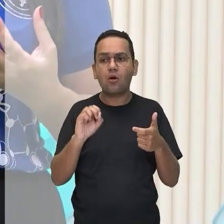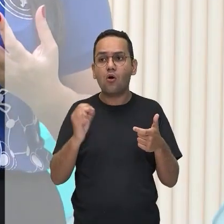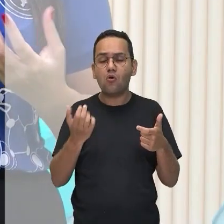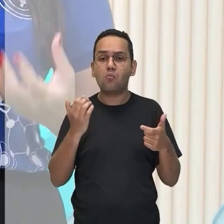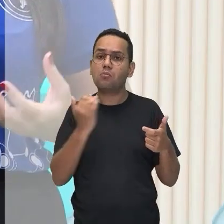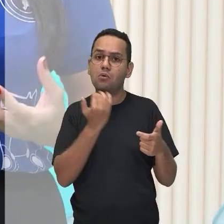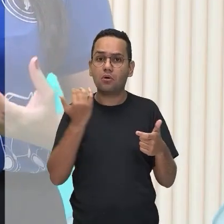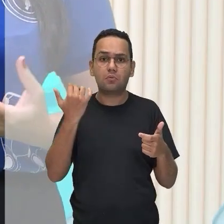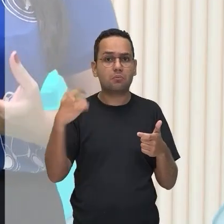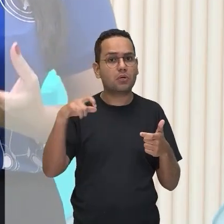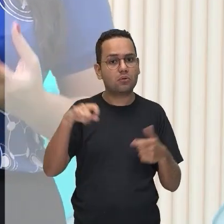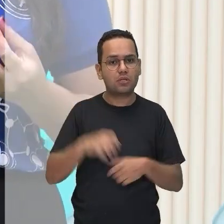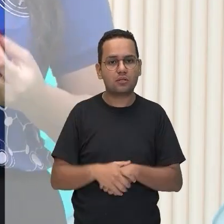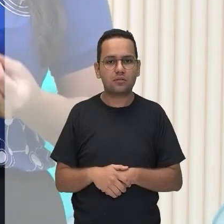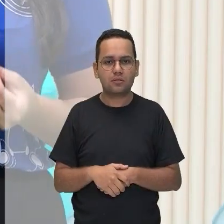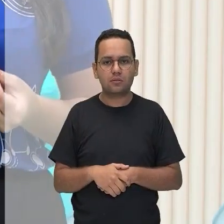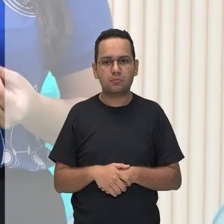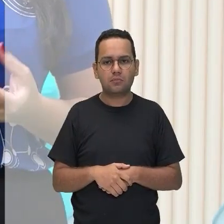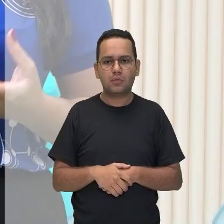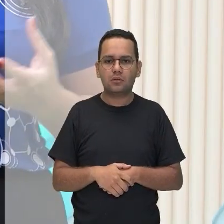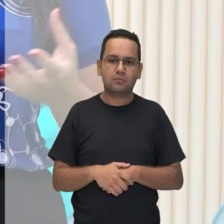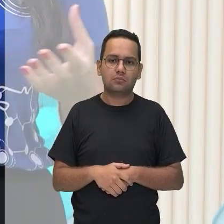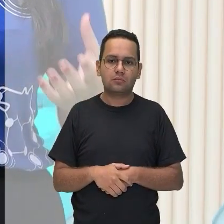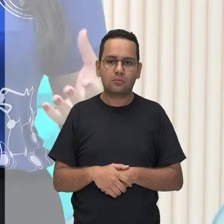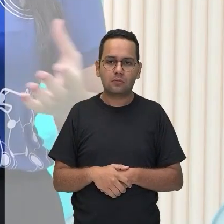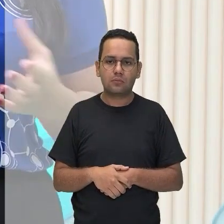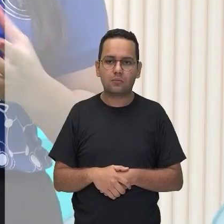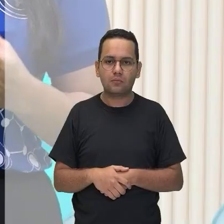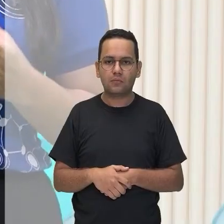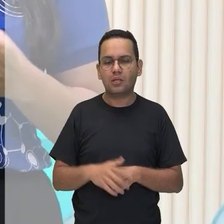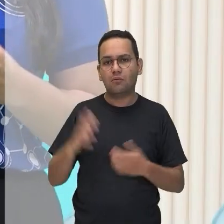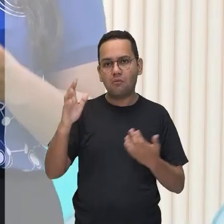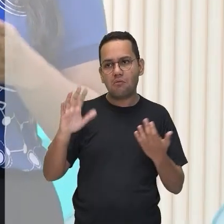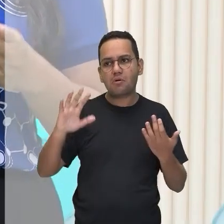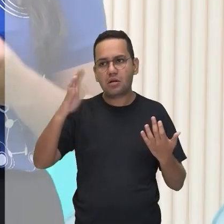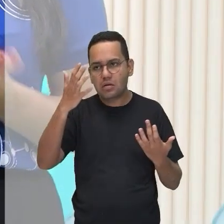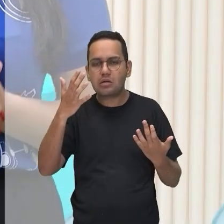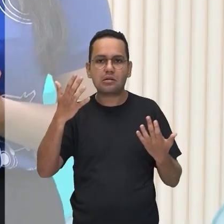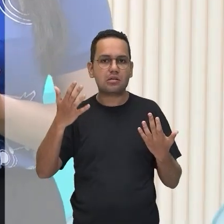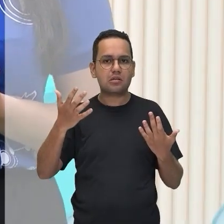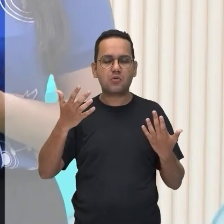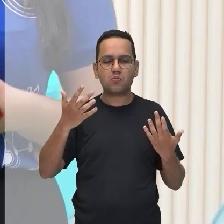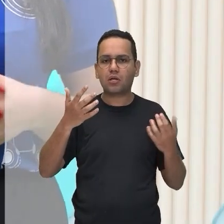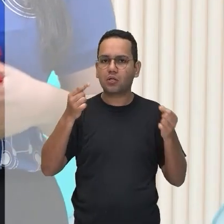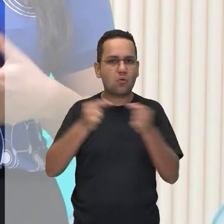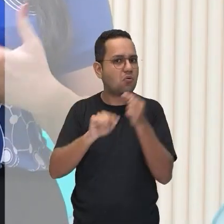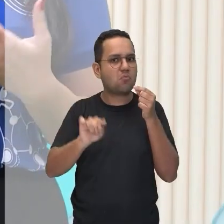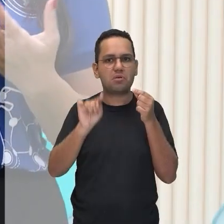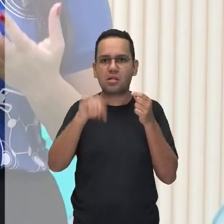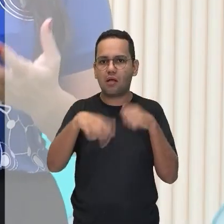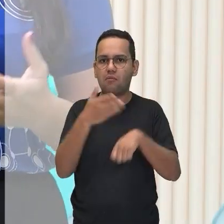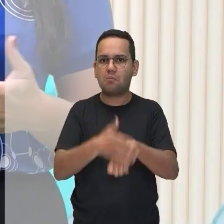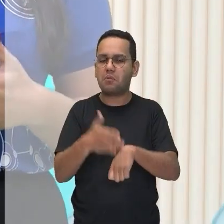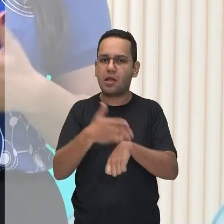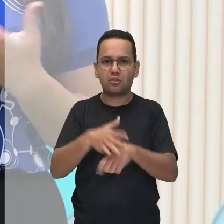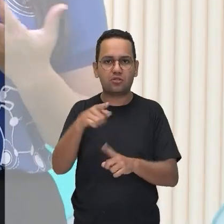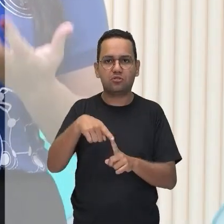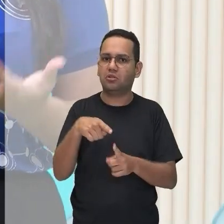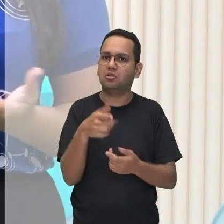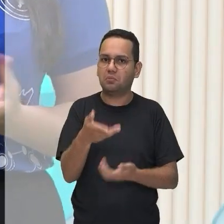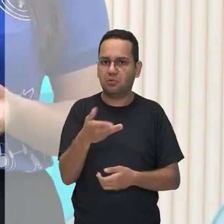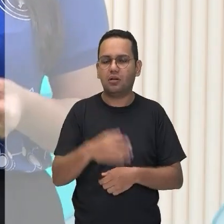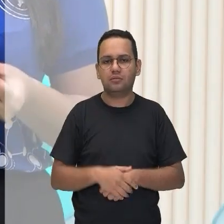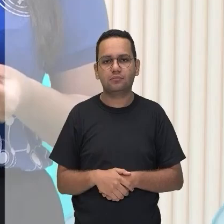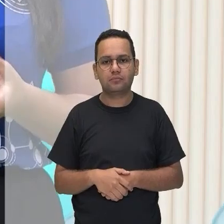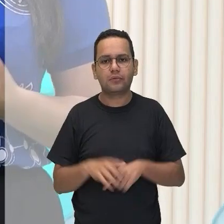conta da condição climática, da condição de ambiente que não estava favorável para aquela prática naquele dia. Então, todos esses fatores, todo